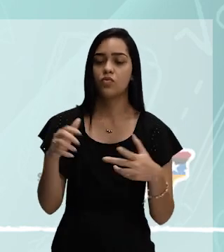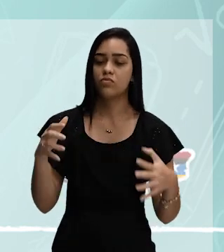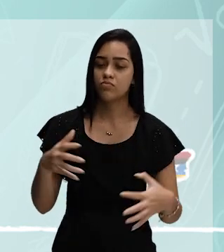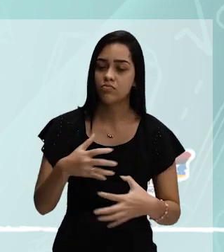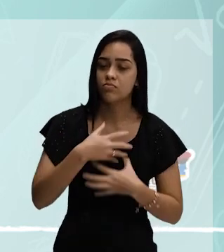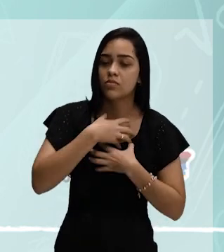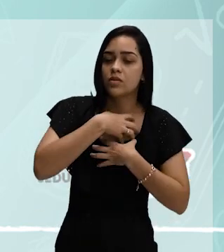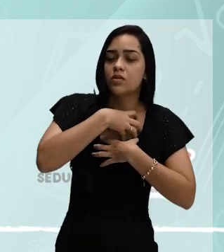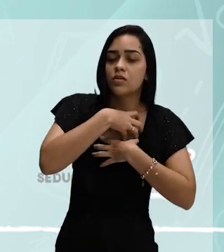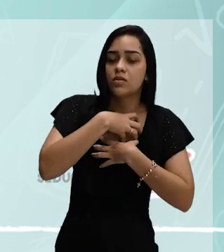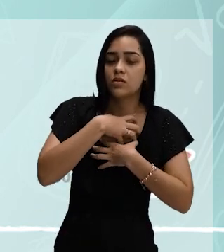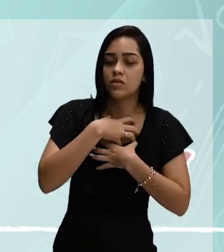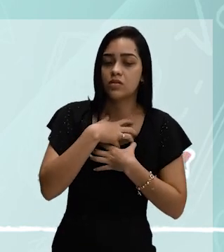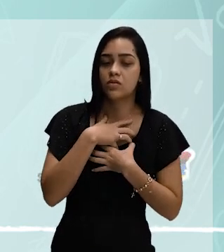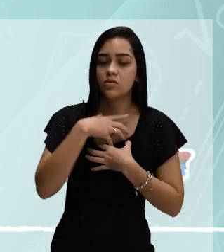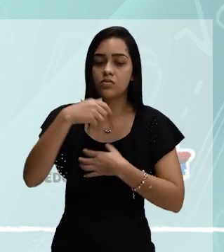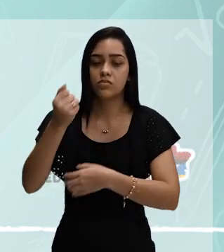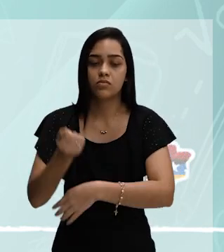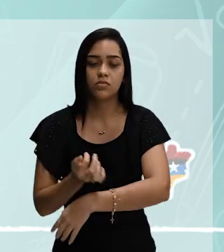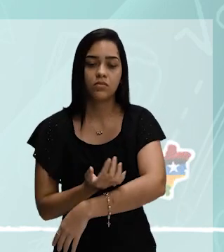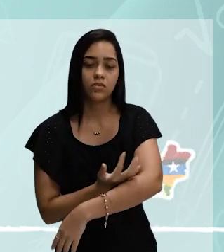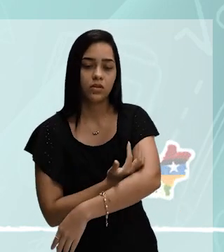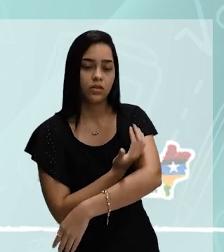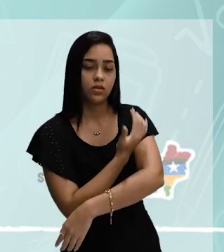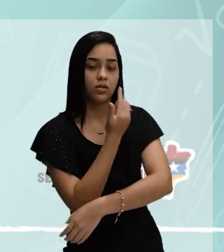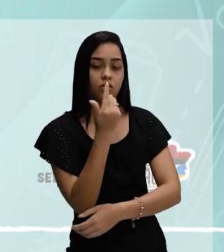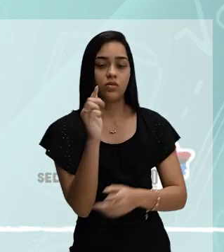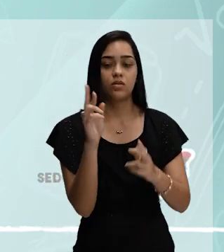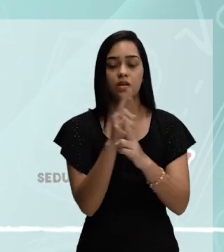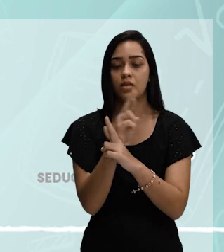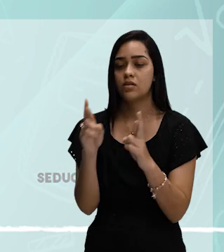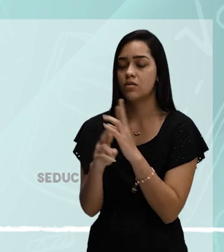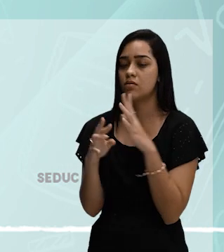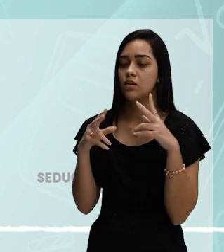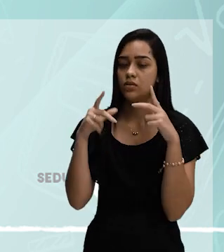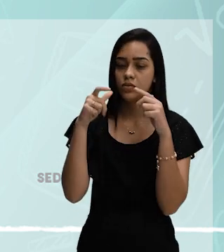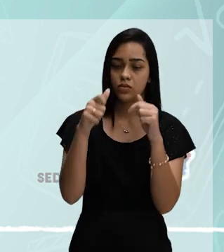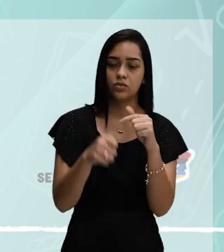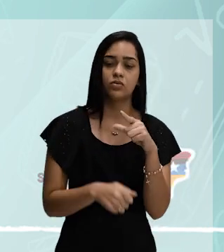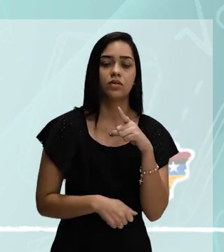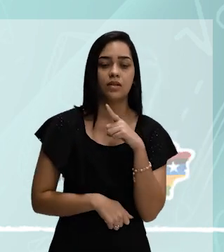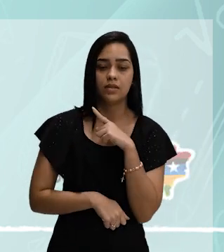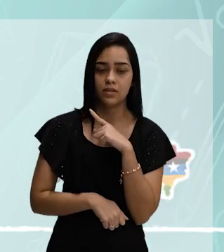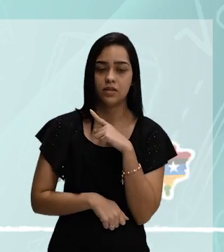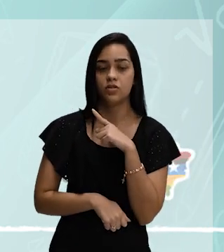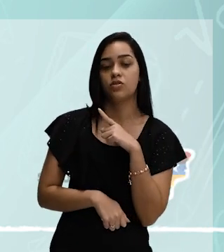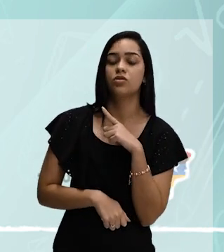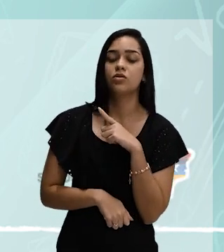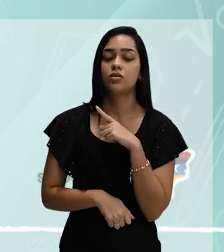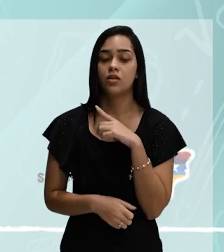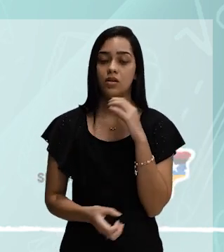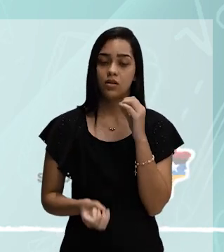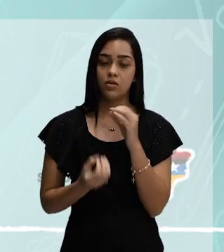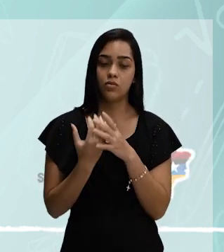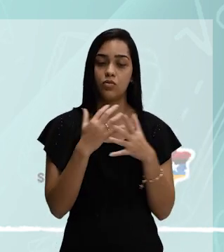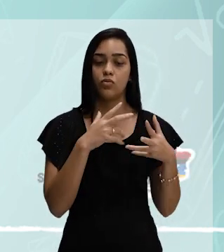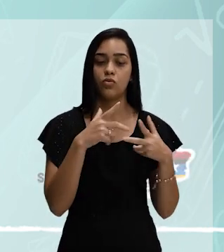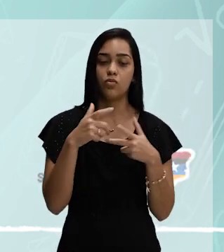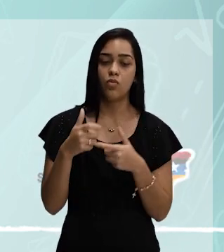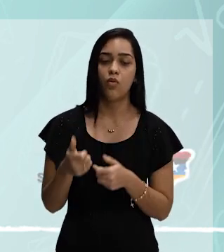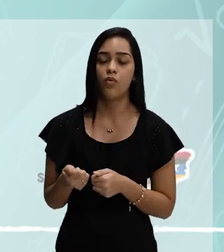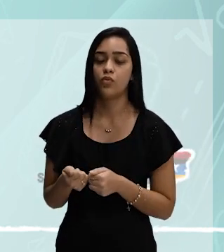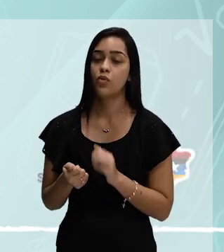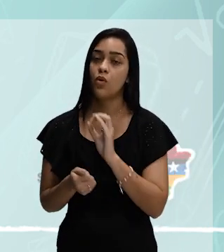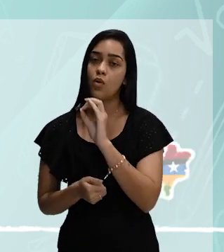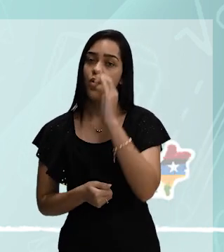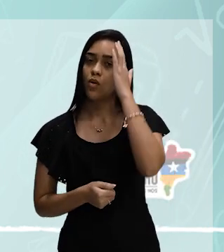rítmica ao mundo informe de sensações, sentimentos e pressentimentos dos outros com relação a tudo que existe ou